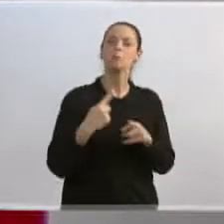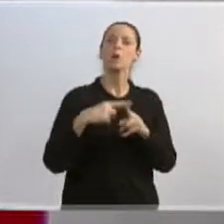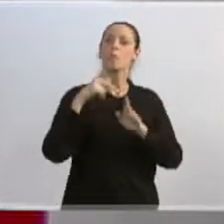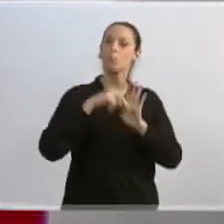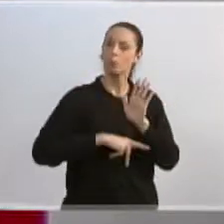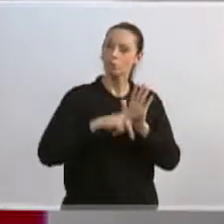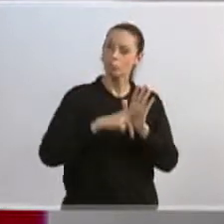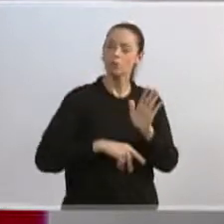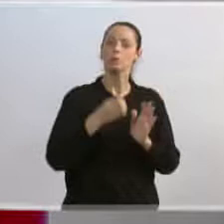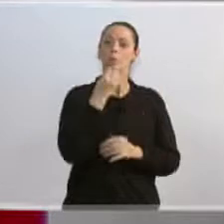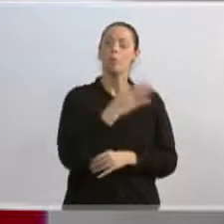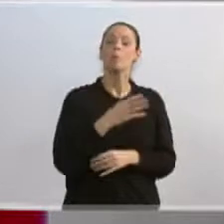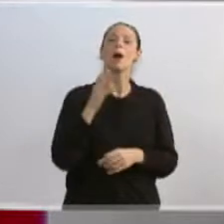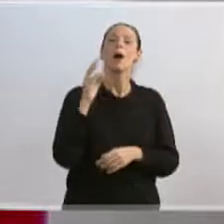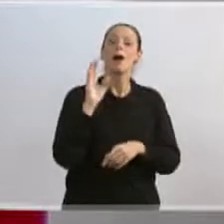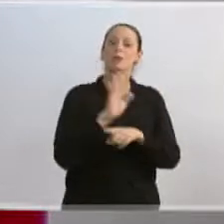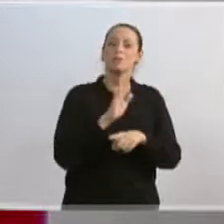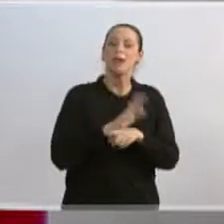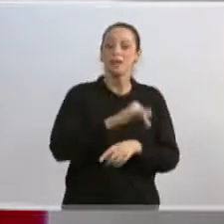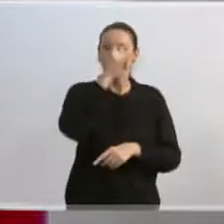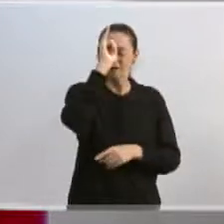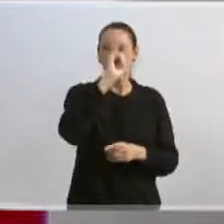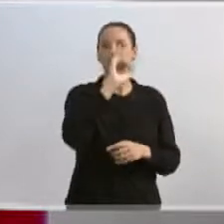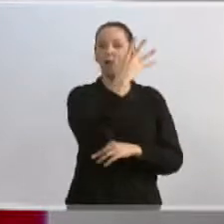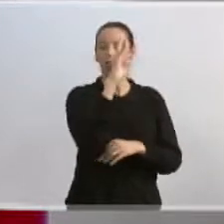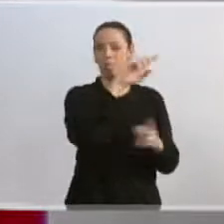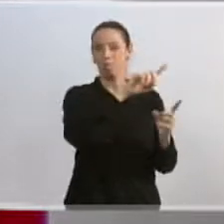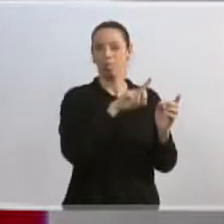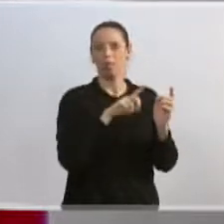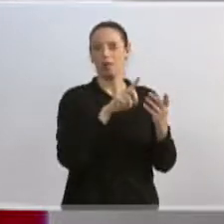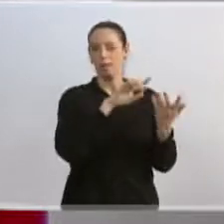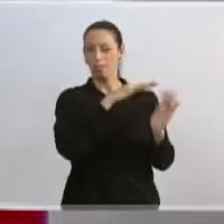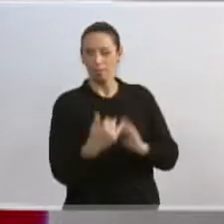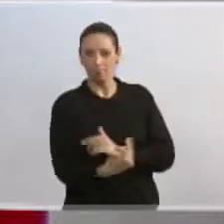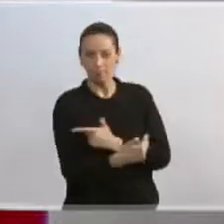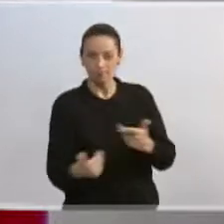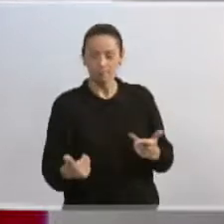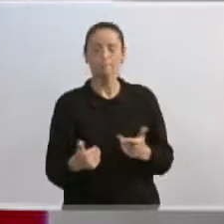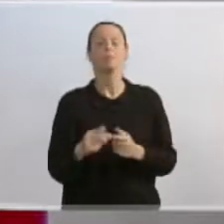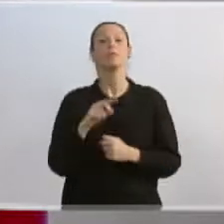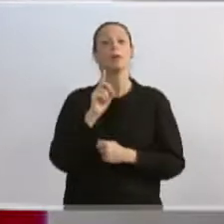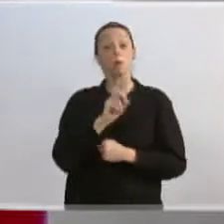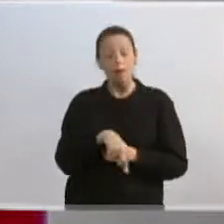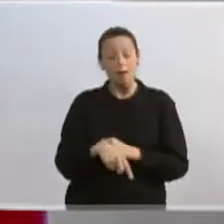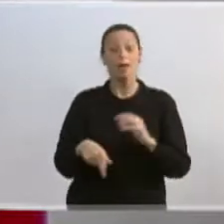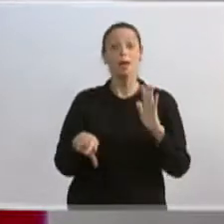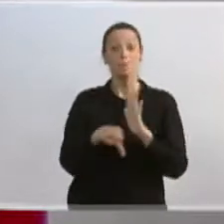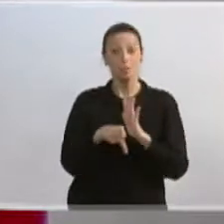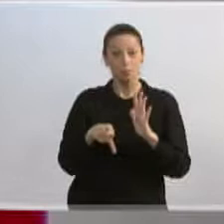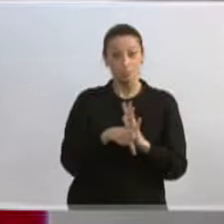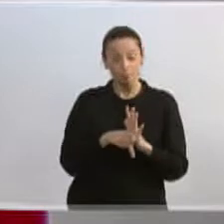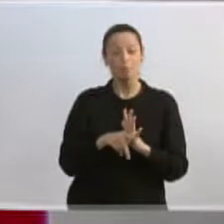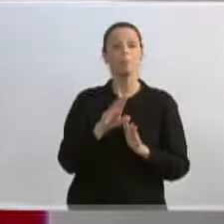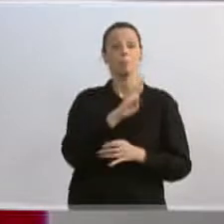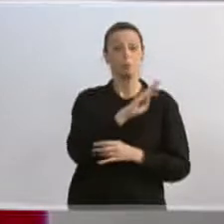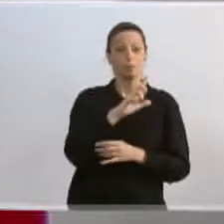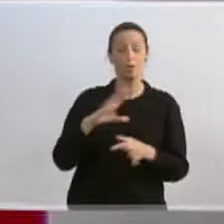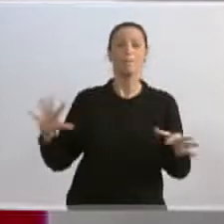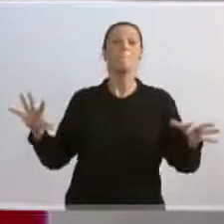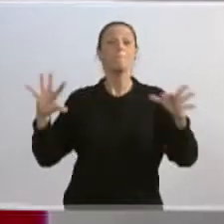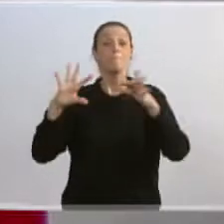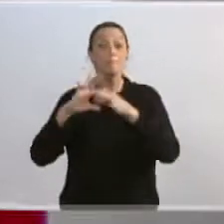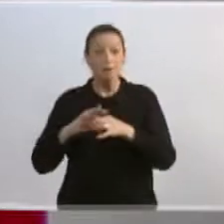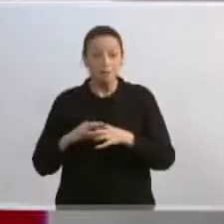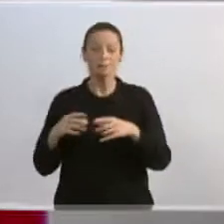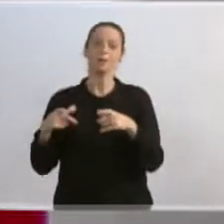de uma parceria com o japão com a agência de cooperação internacional do japão chamada jai kaká que desenvolve com o